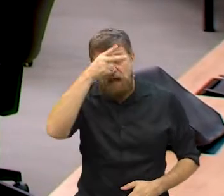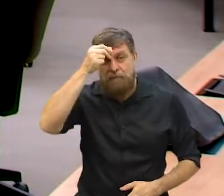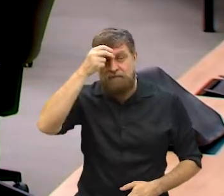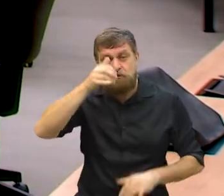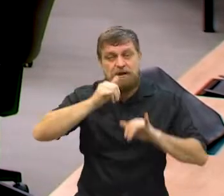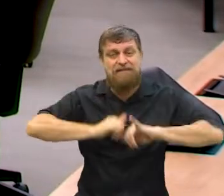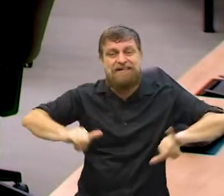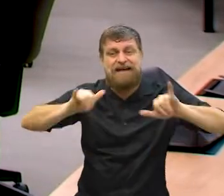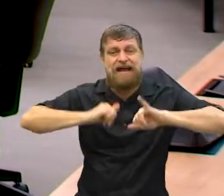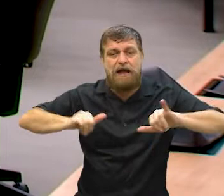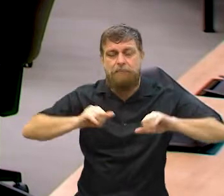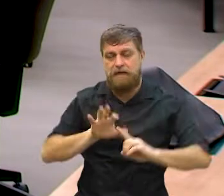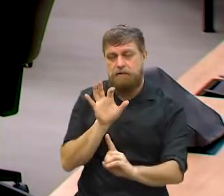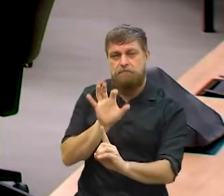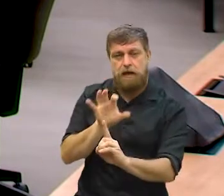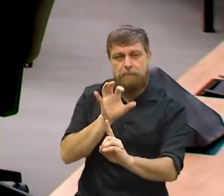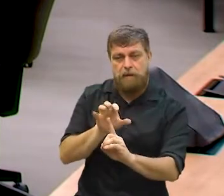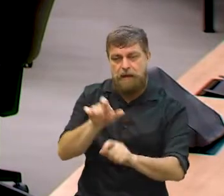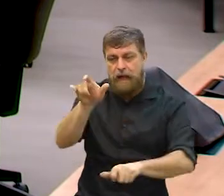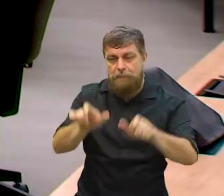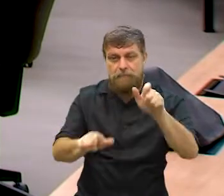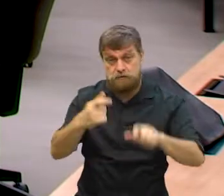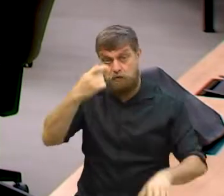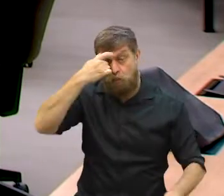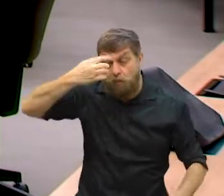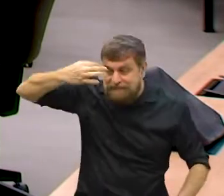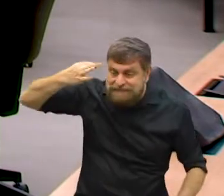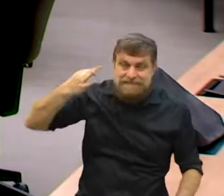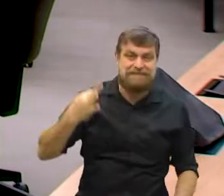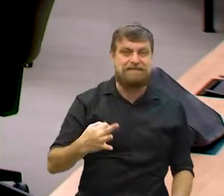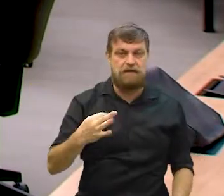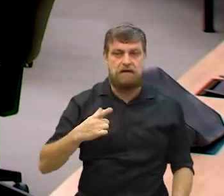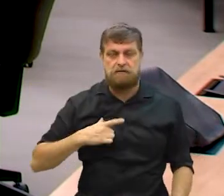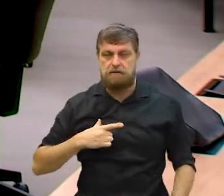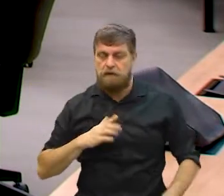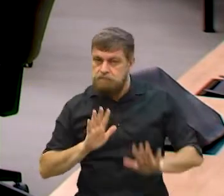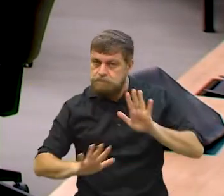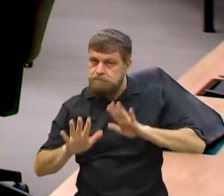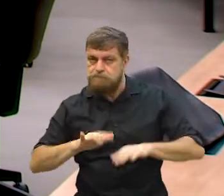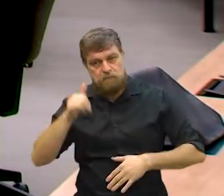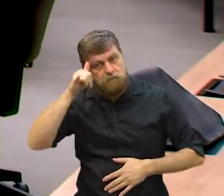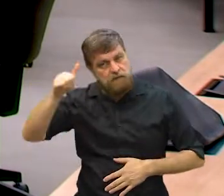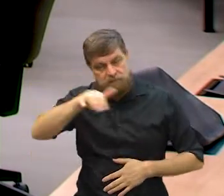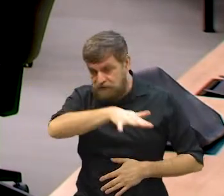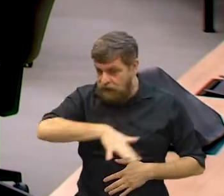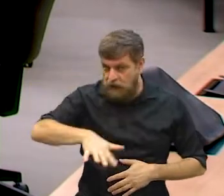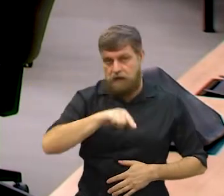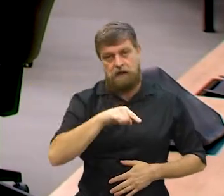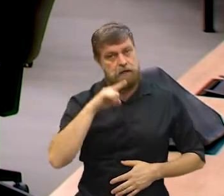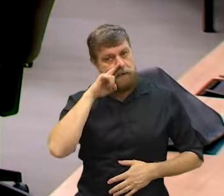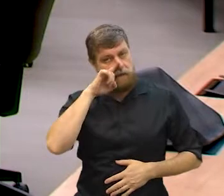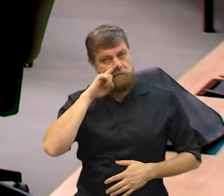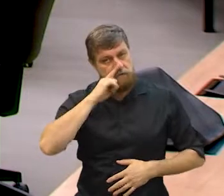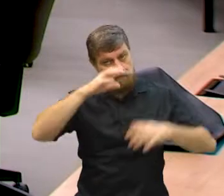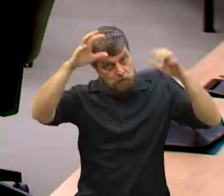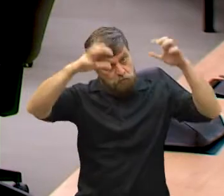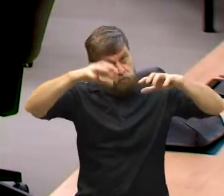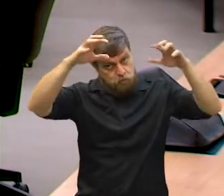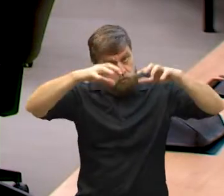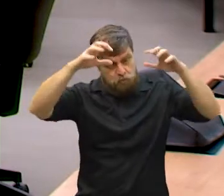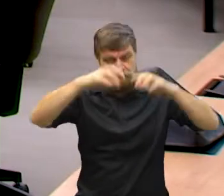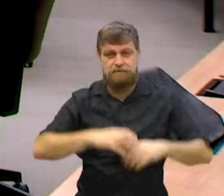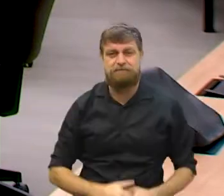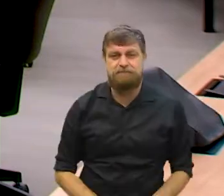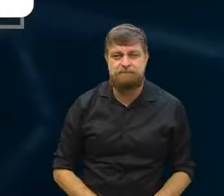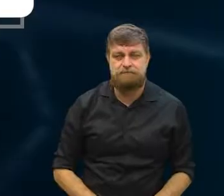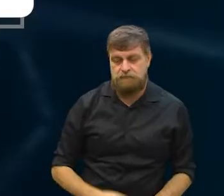faça campanhas educativas para concientizar a população a não entrar nessas áreas em frente à ocorrência